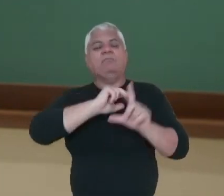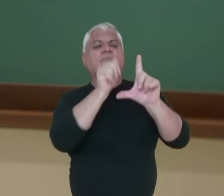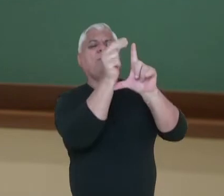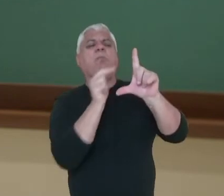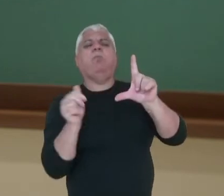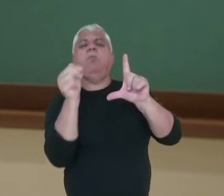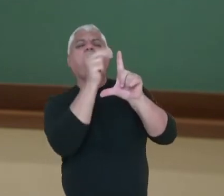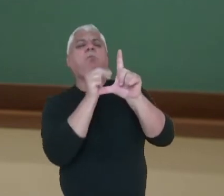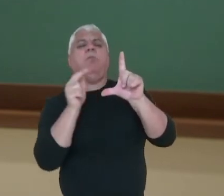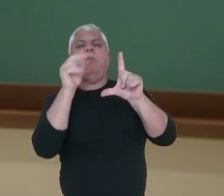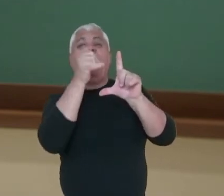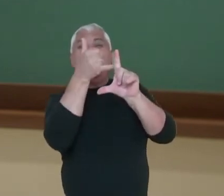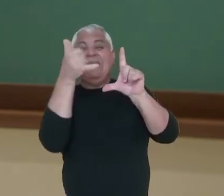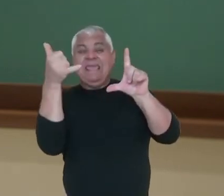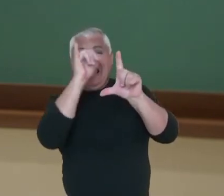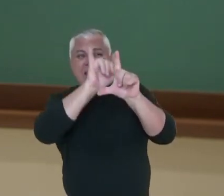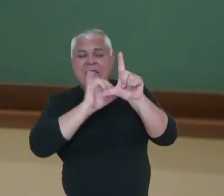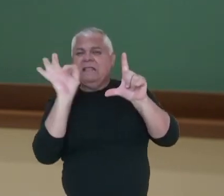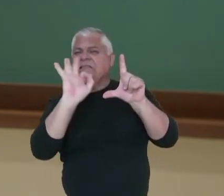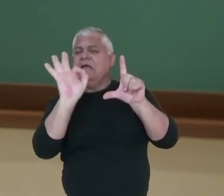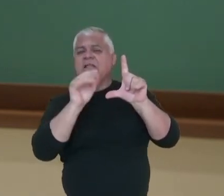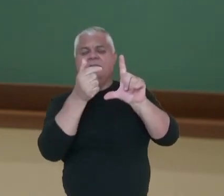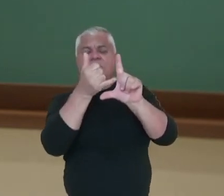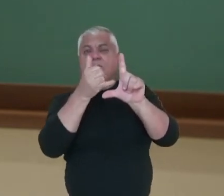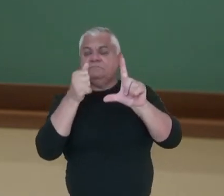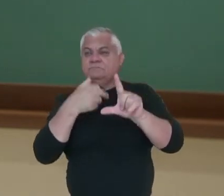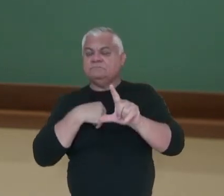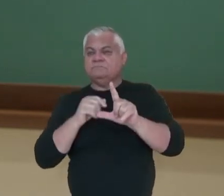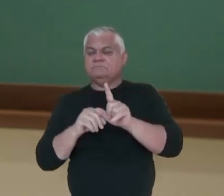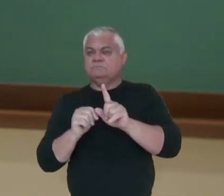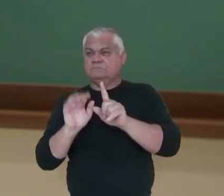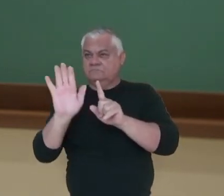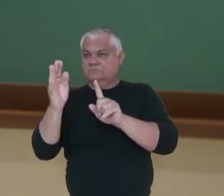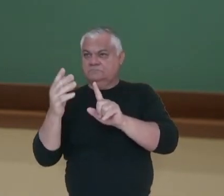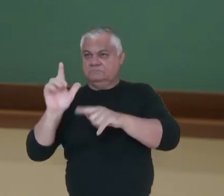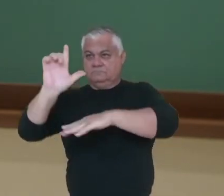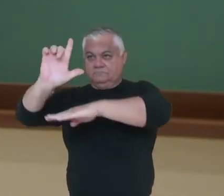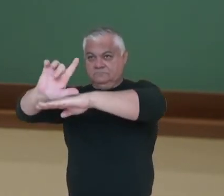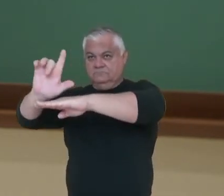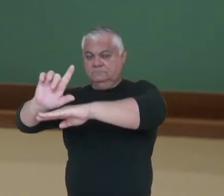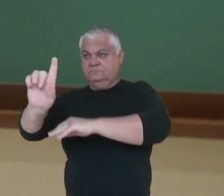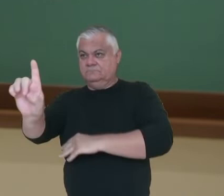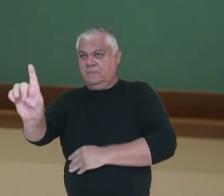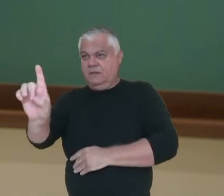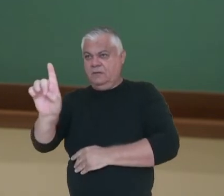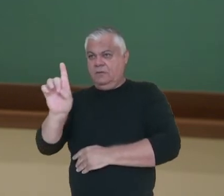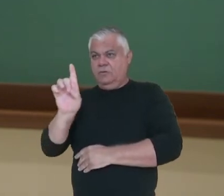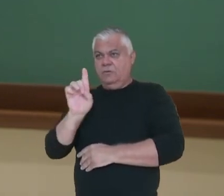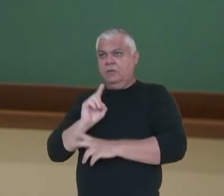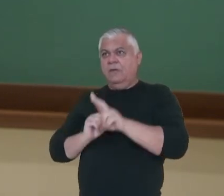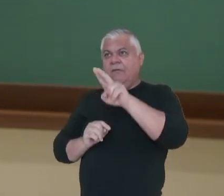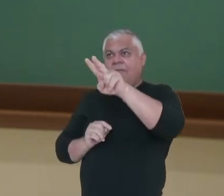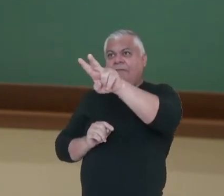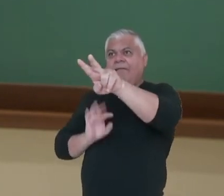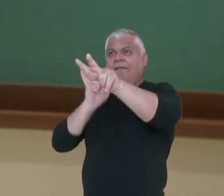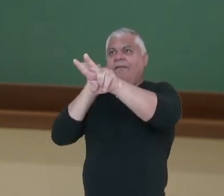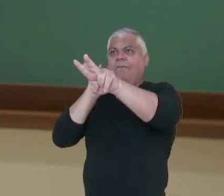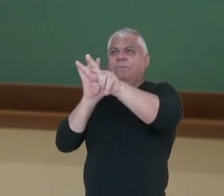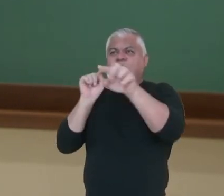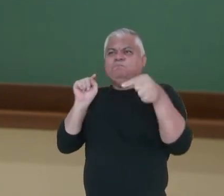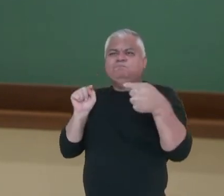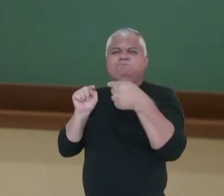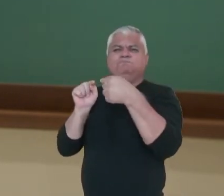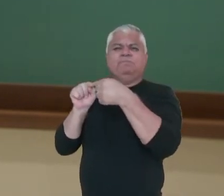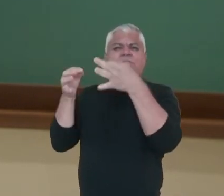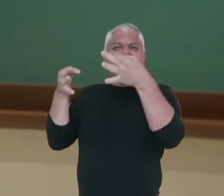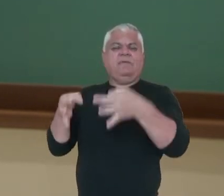nenhuma, mas quando ando para trás, nós conseguimos montar na nossa percepção as linhas que faltam. Essa é uma ilusão de ótica que a gente